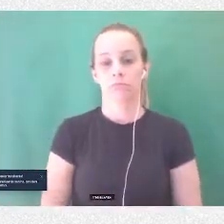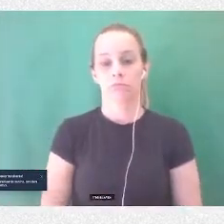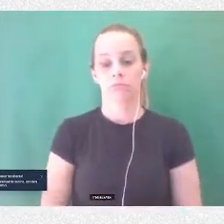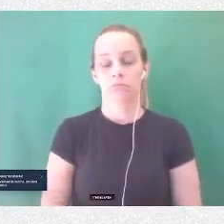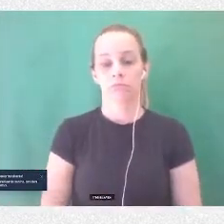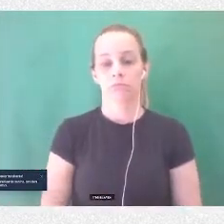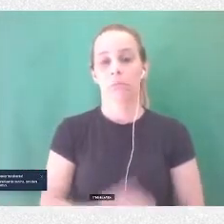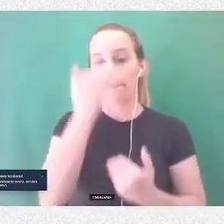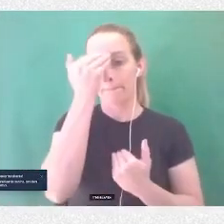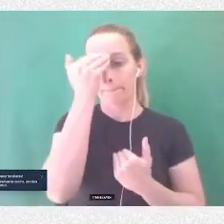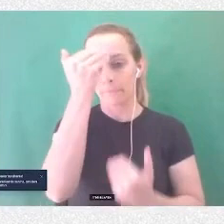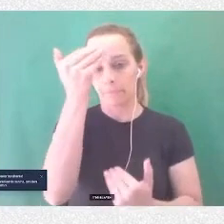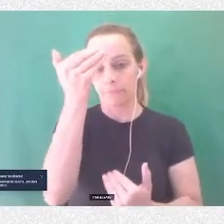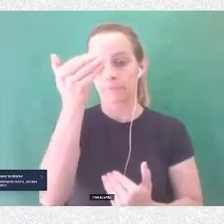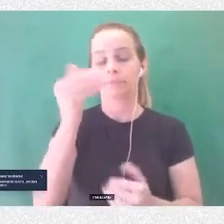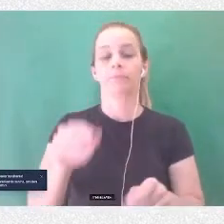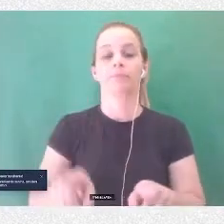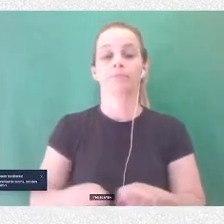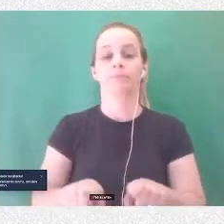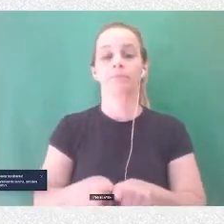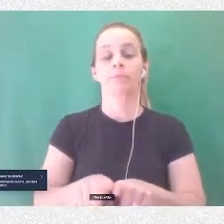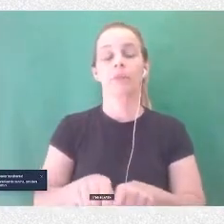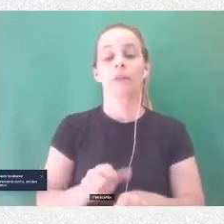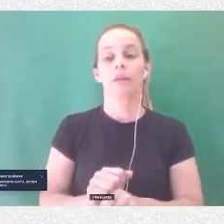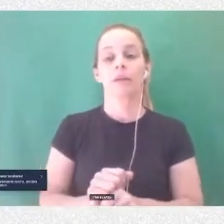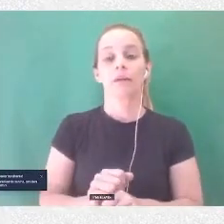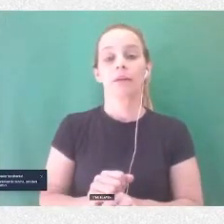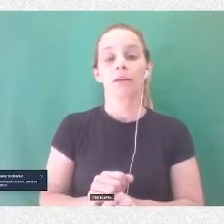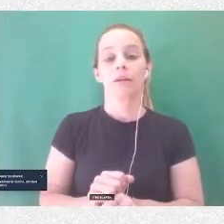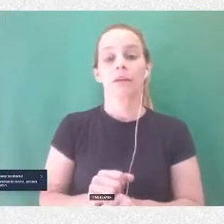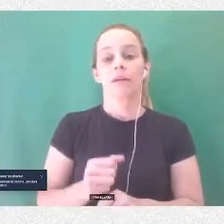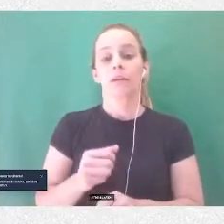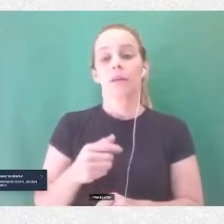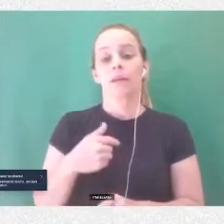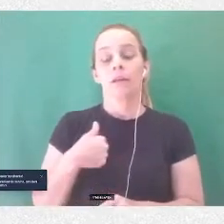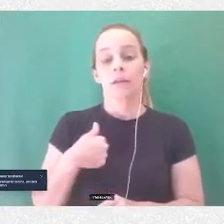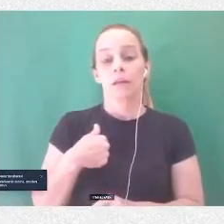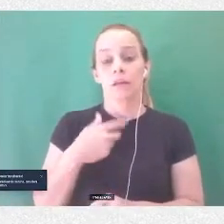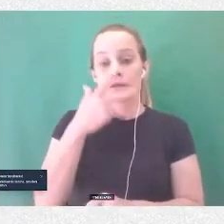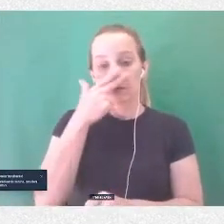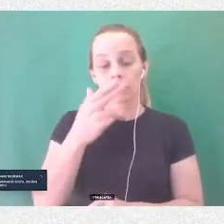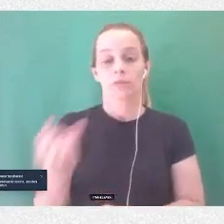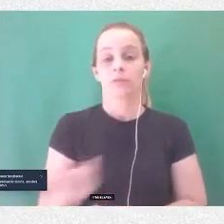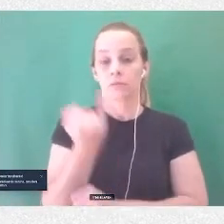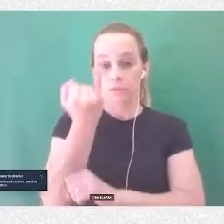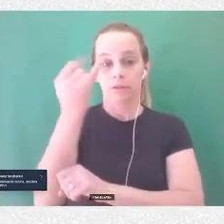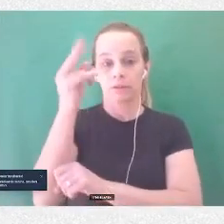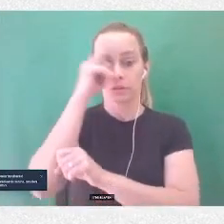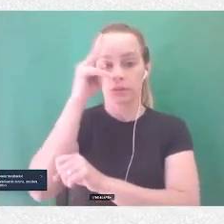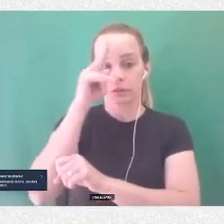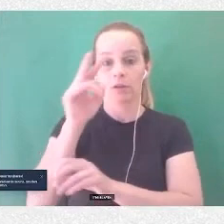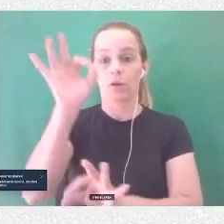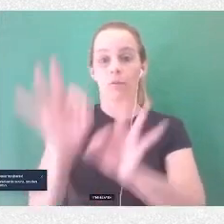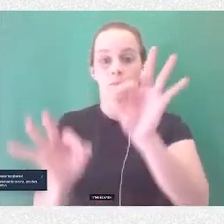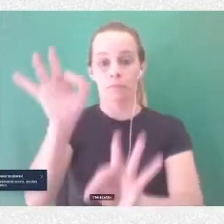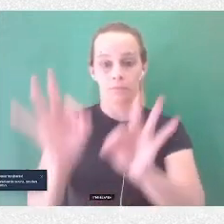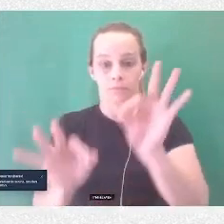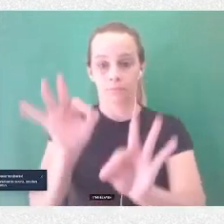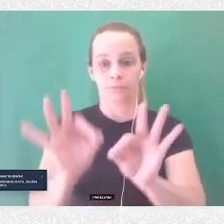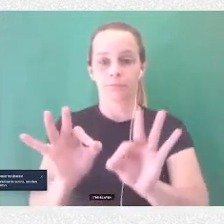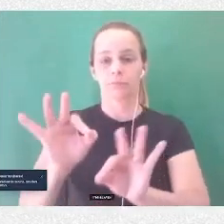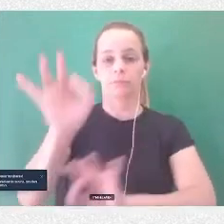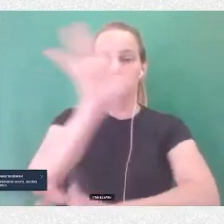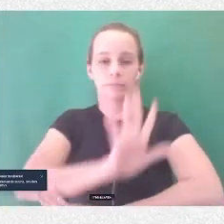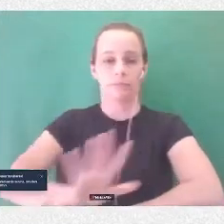Obrigada, doutora Gabriela. Acho que cabe lembrar aqui que o Programa Nacional de Imunização e o Ministério